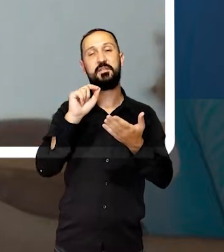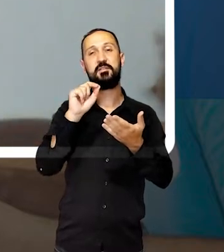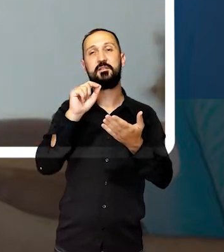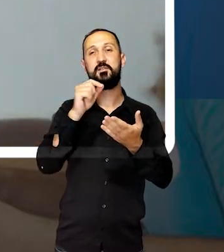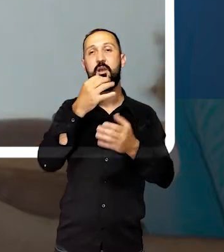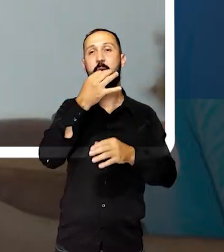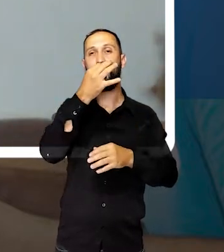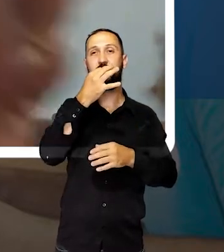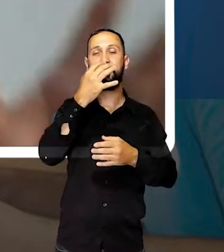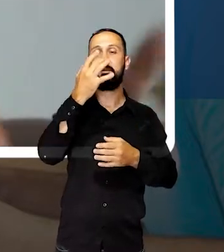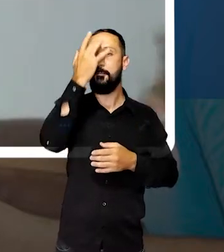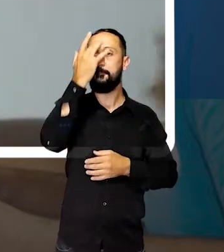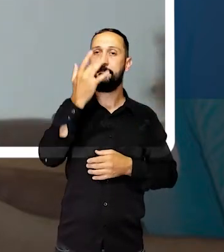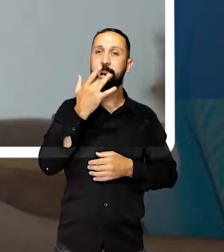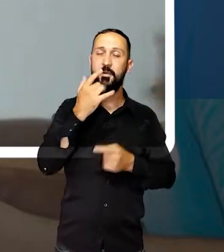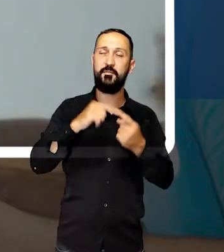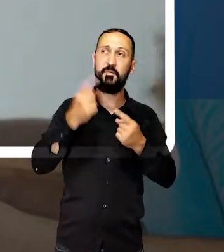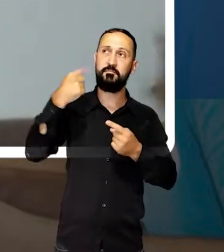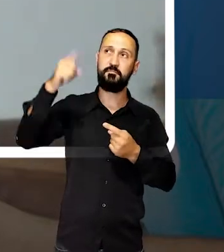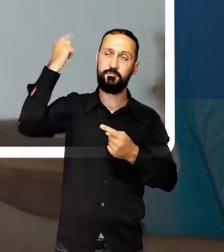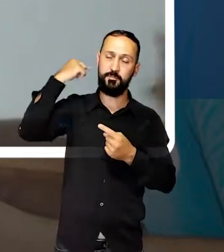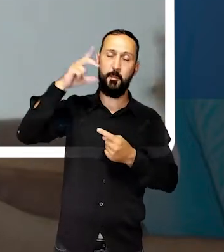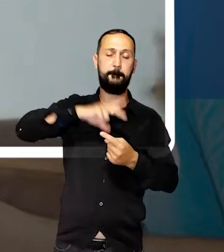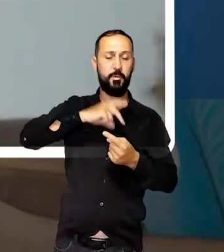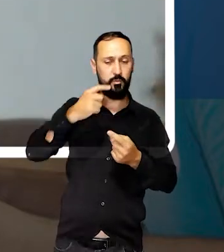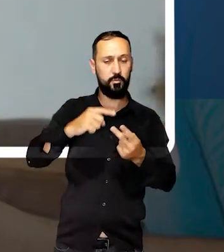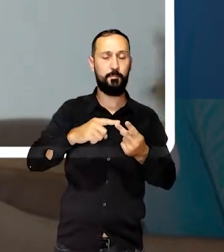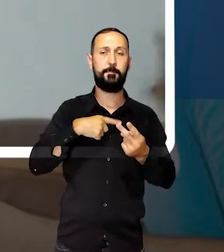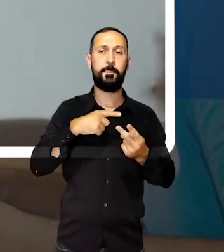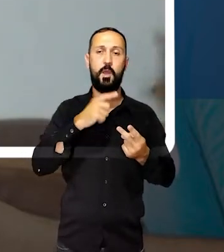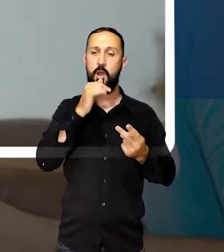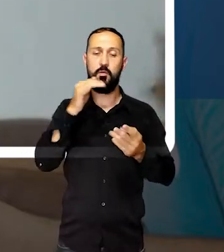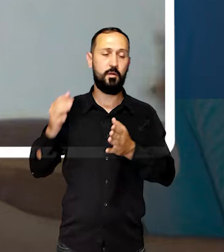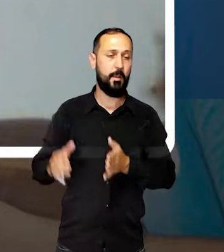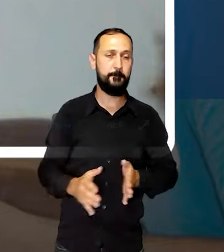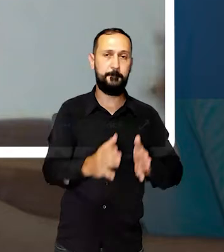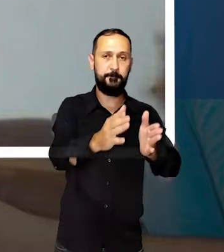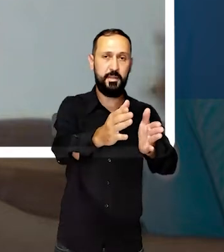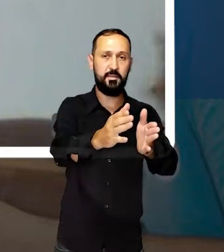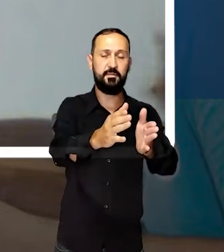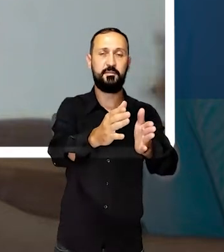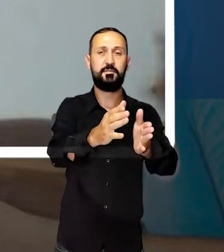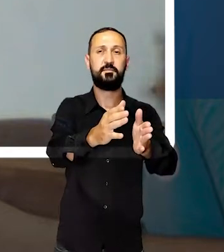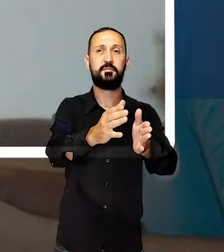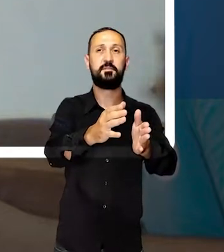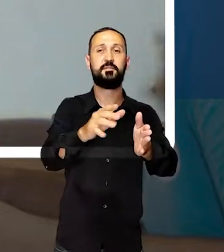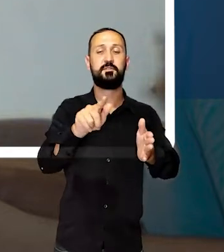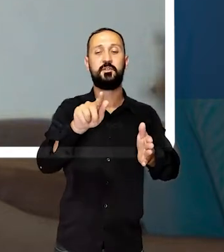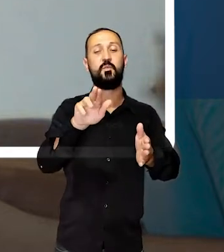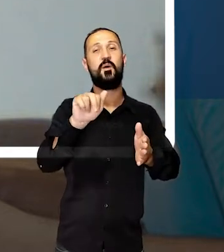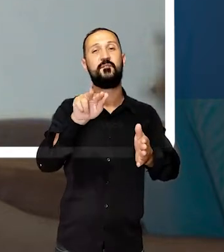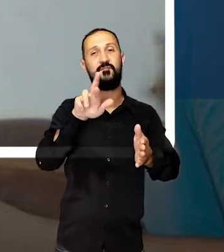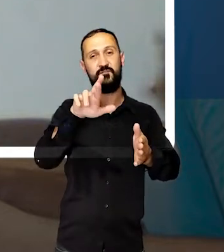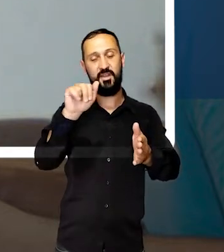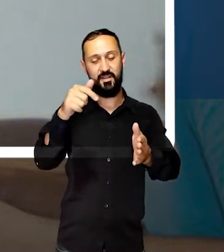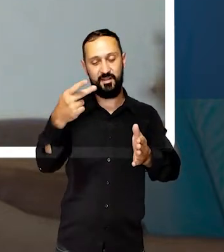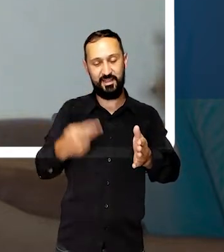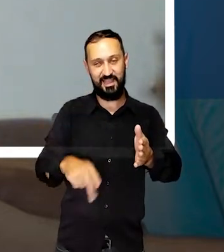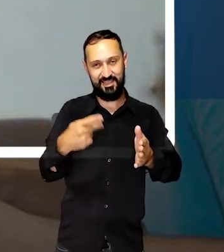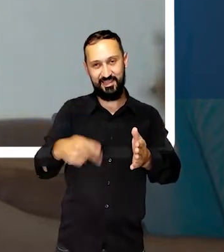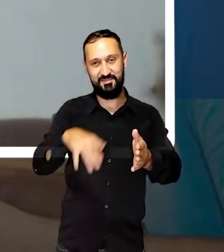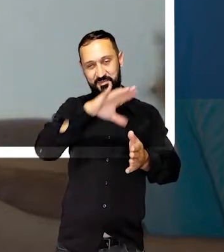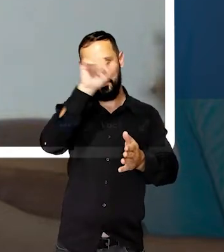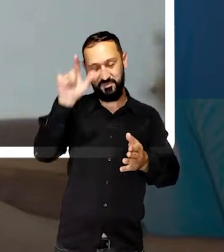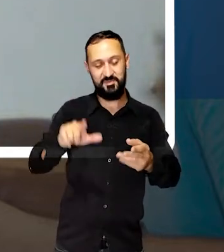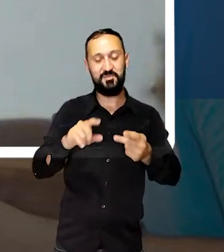facetas, uma ancestralidade portuguesa, um caminho percorrido aqui na minha terra de Guavira, e